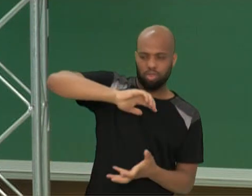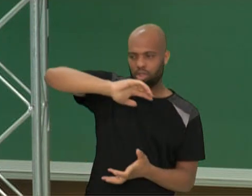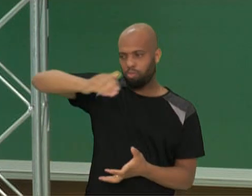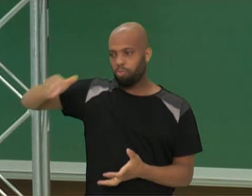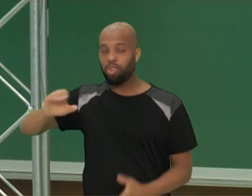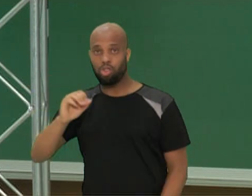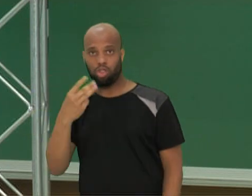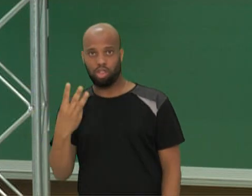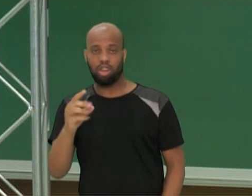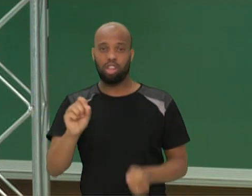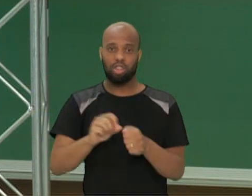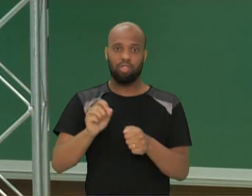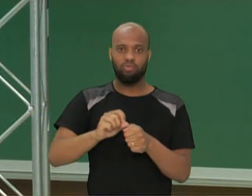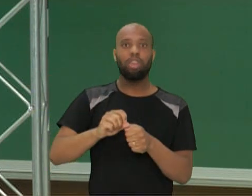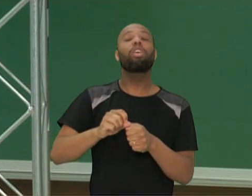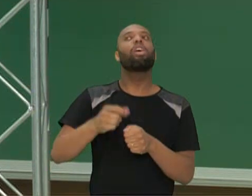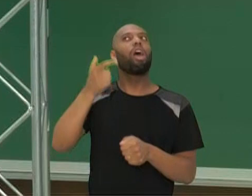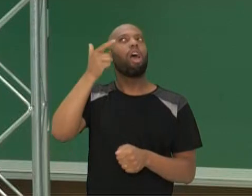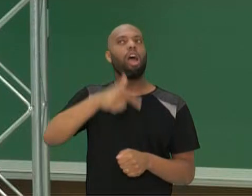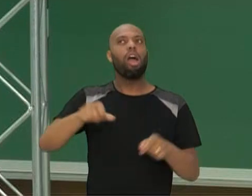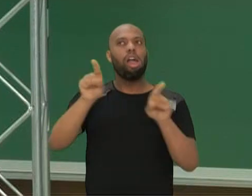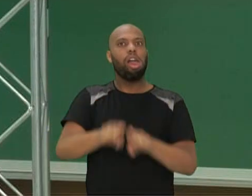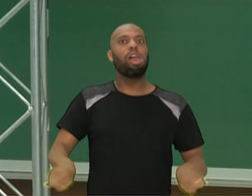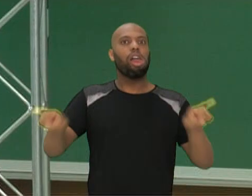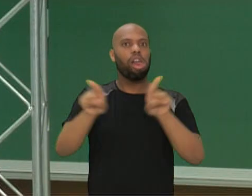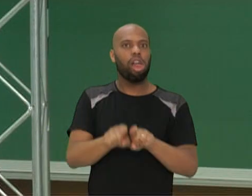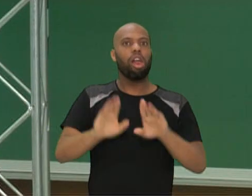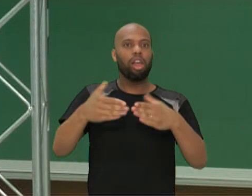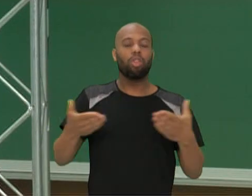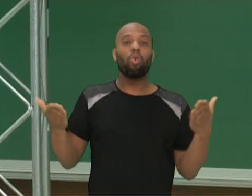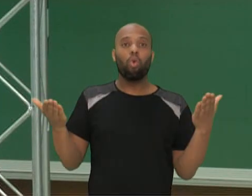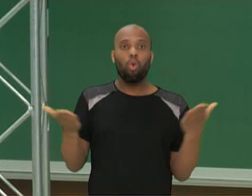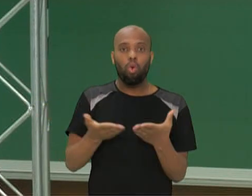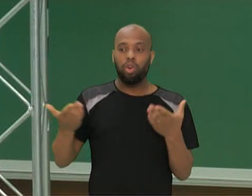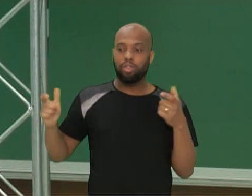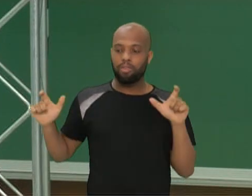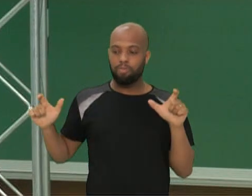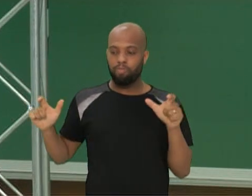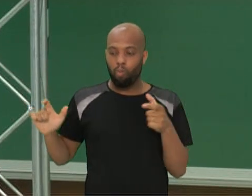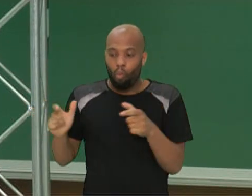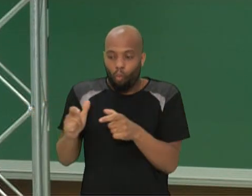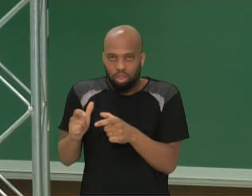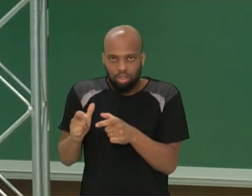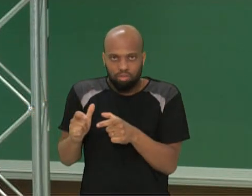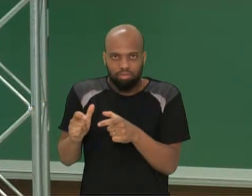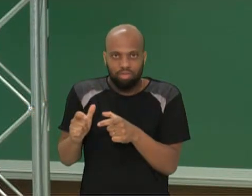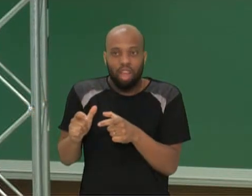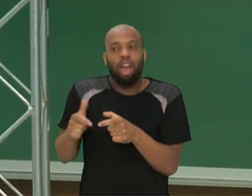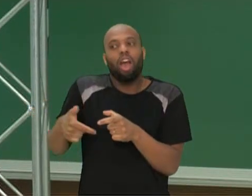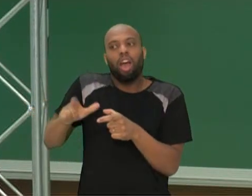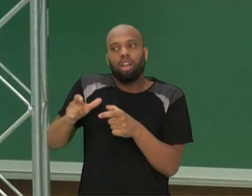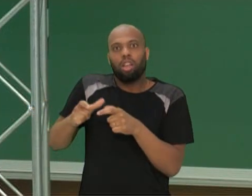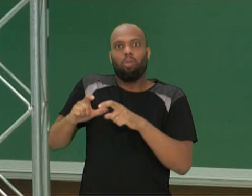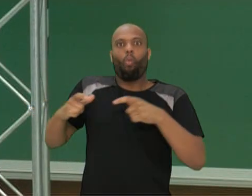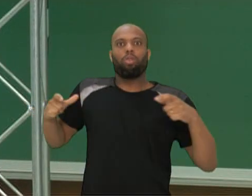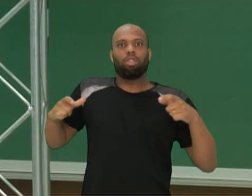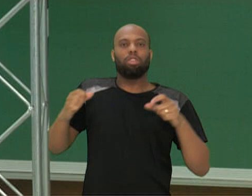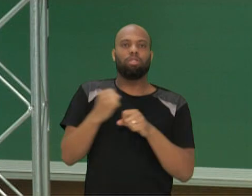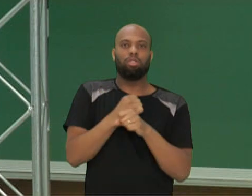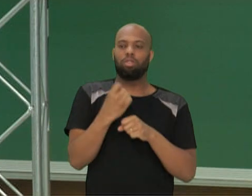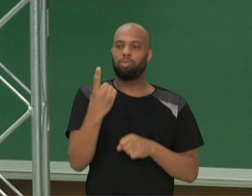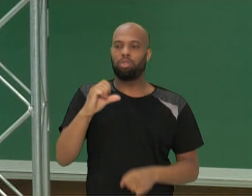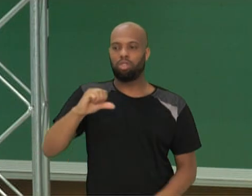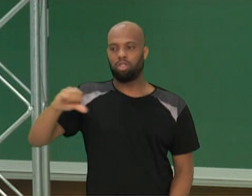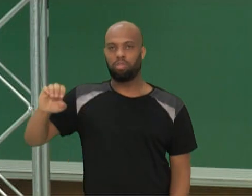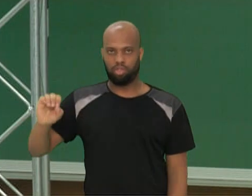se regenerar. E esse buraco da camada de ozônio hoje apresenta uma dimensão muito menor do que apresentava lá na década de 90,